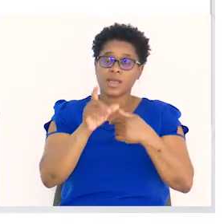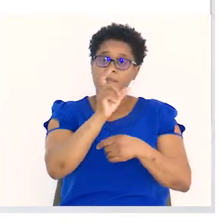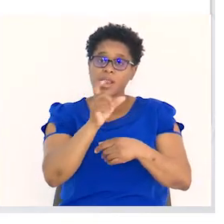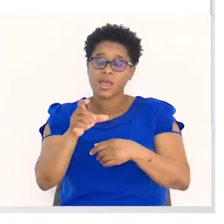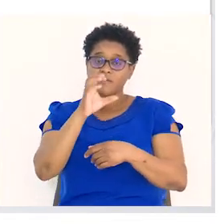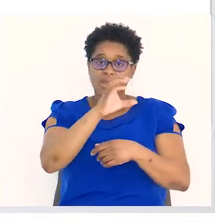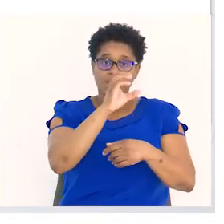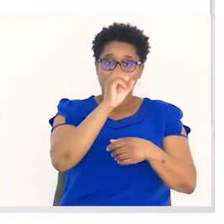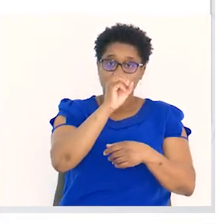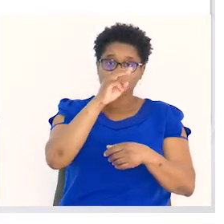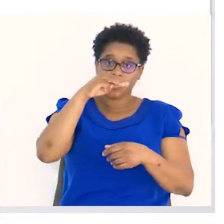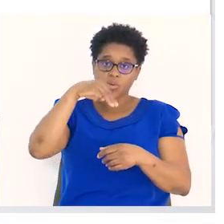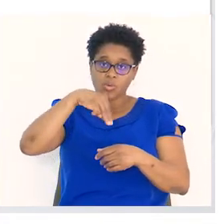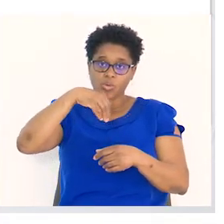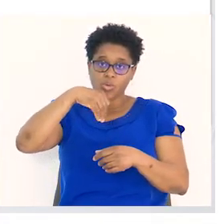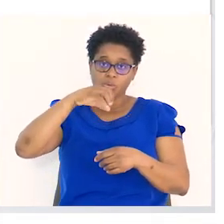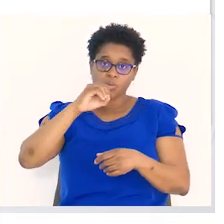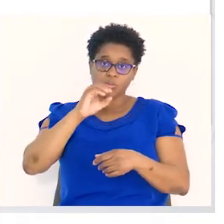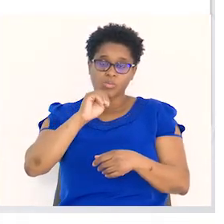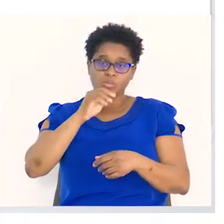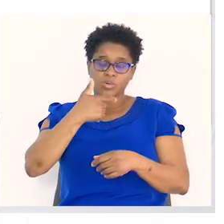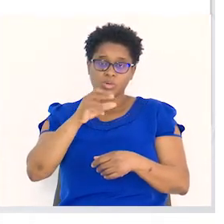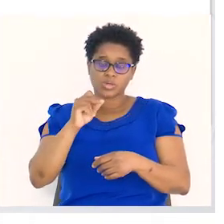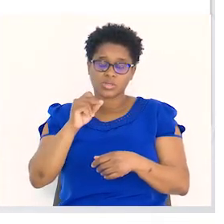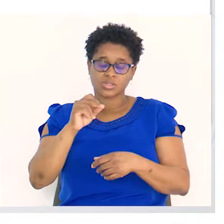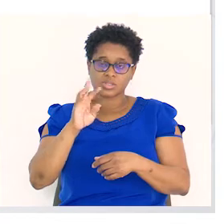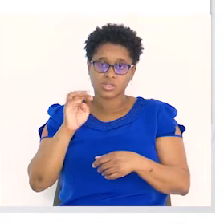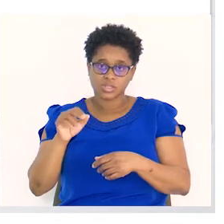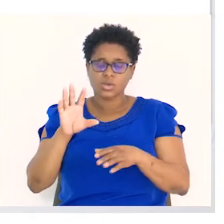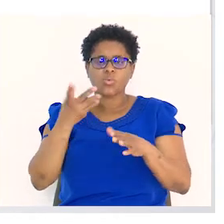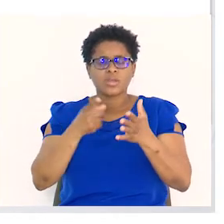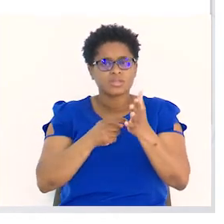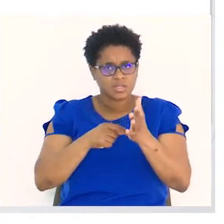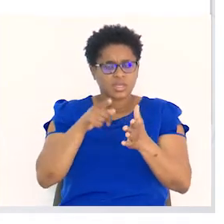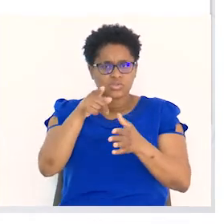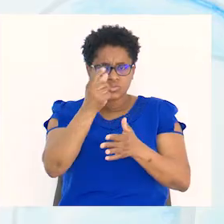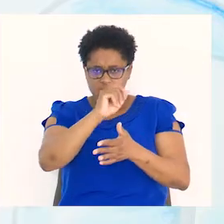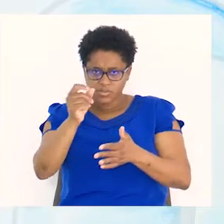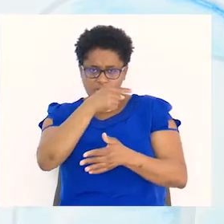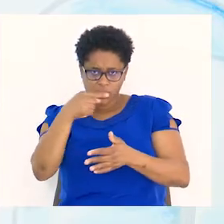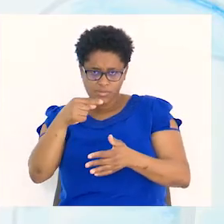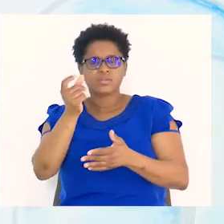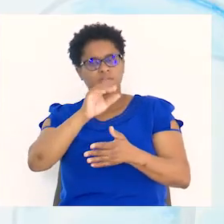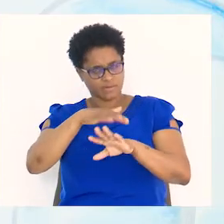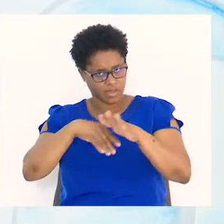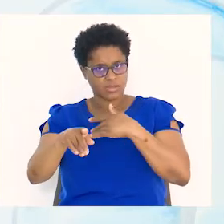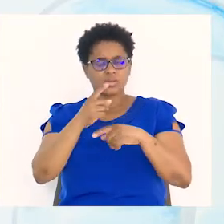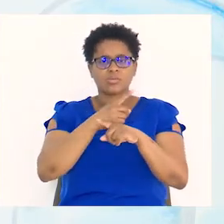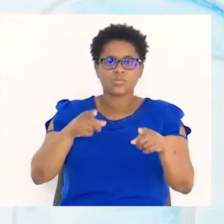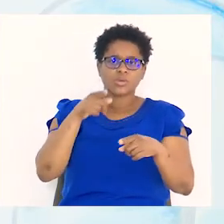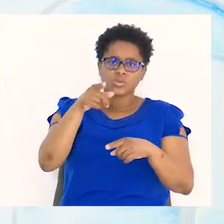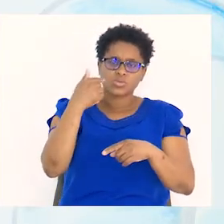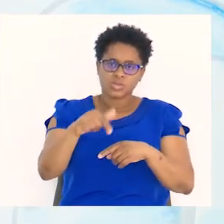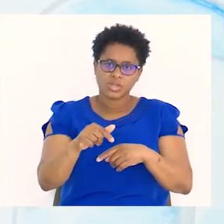palavras compostas. Quando for necessário, tu acrescentares o hífen, acrescentas, ok? Porque tu tens